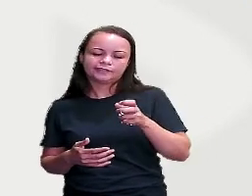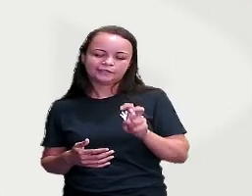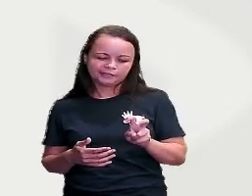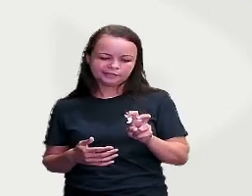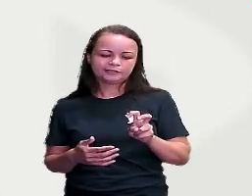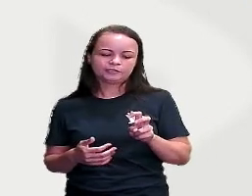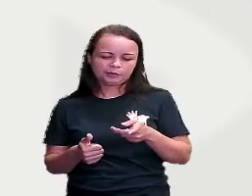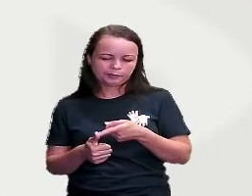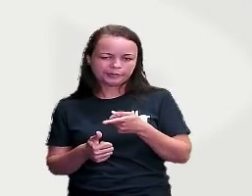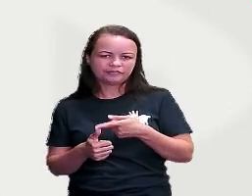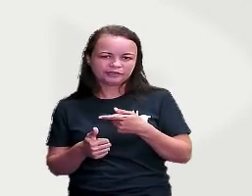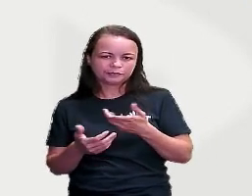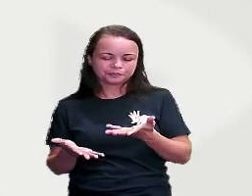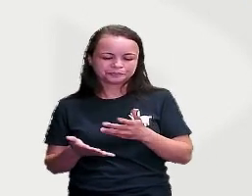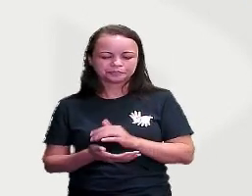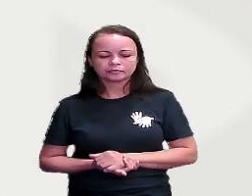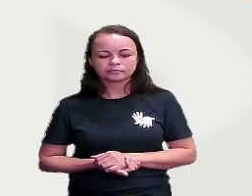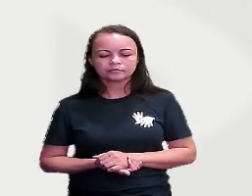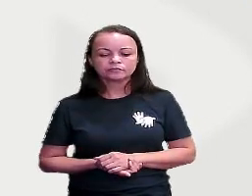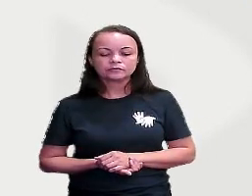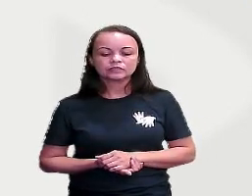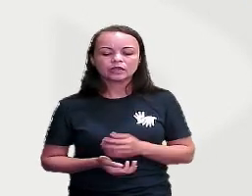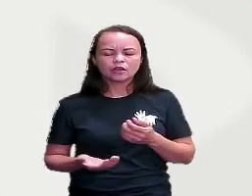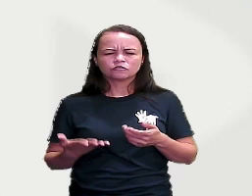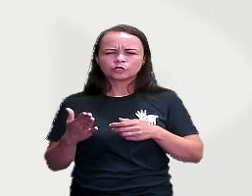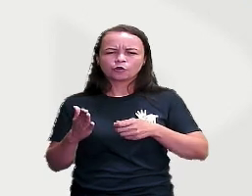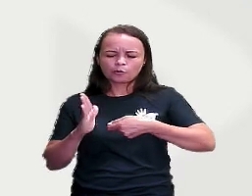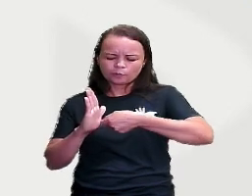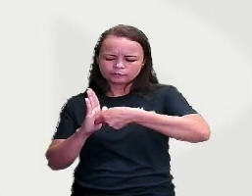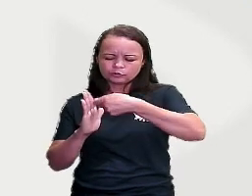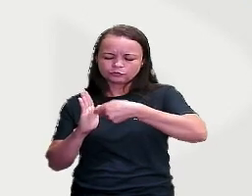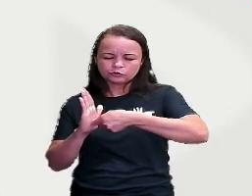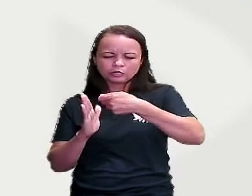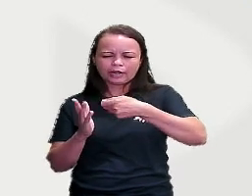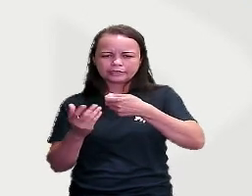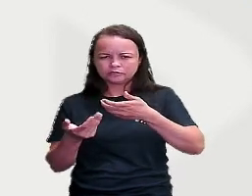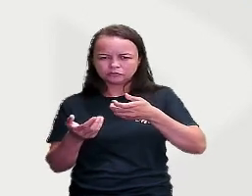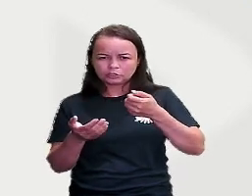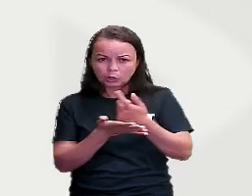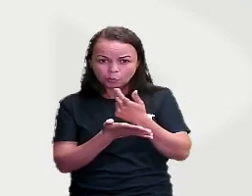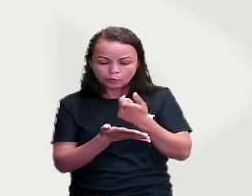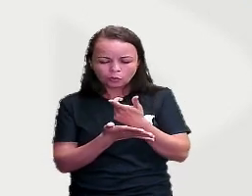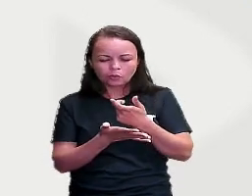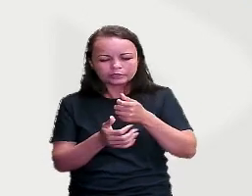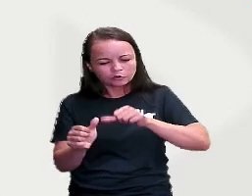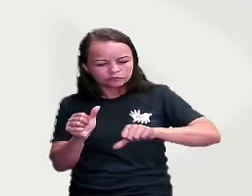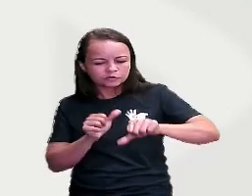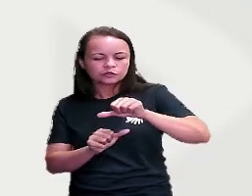a lâmina de barbear? Então, eu faço uma troca, né?